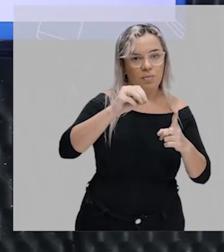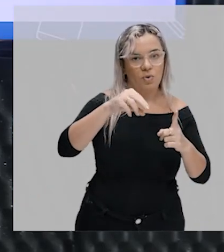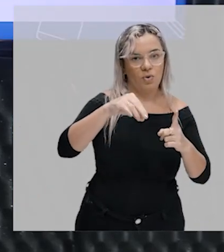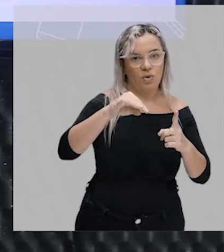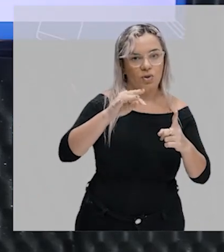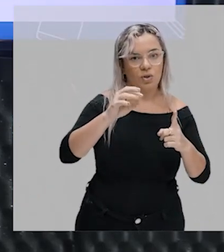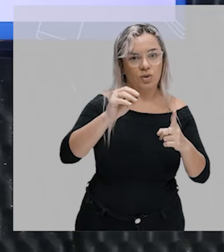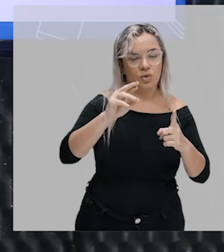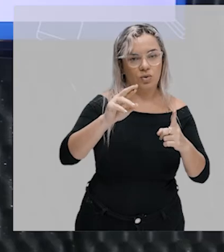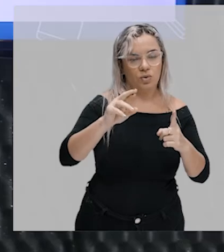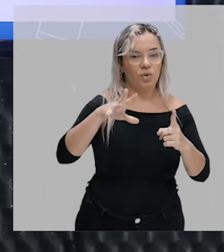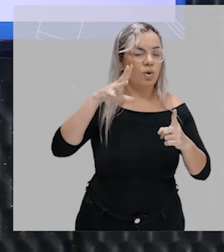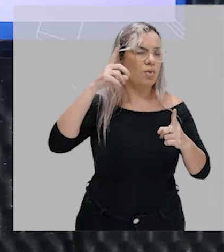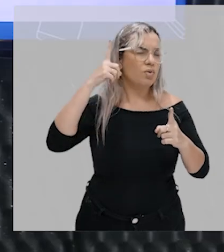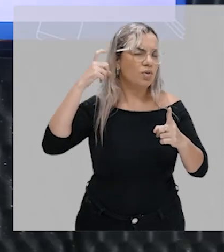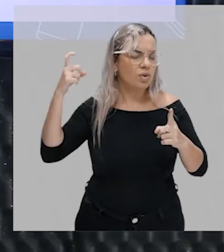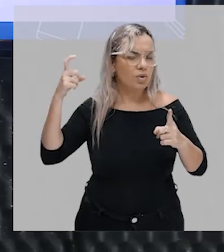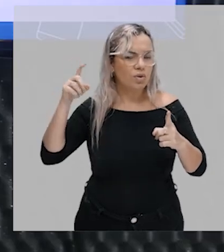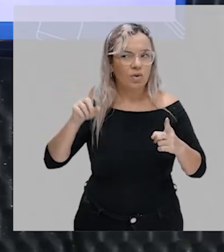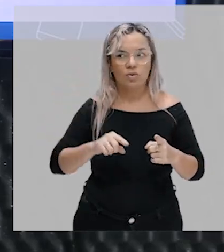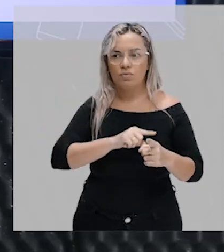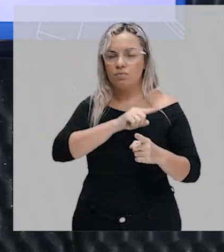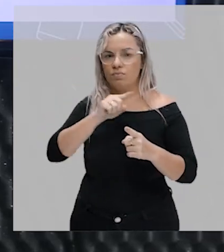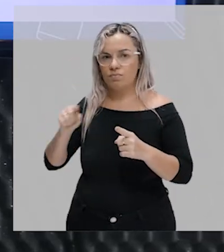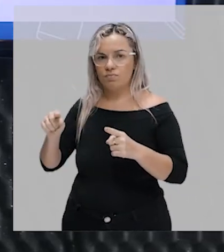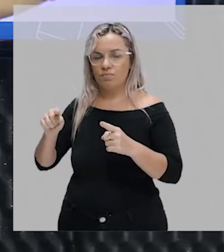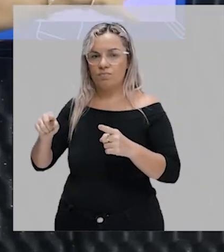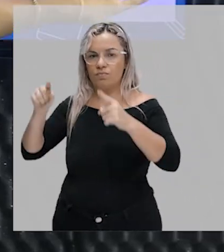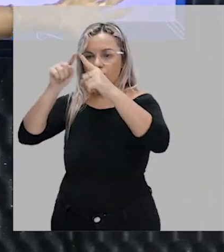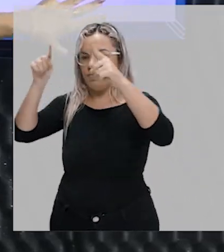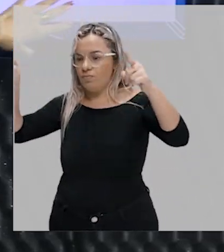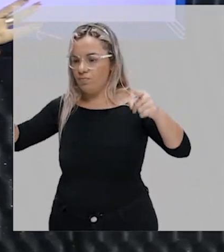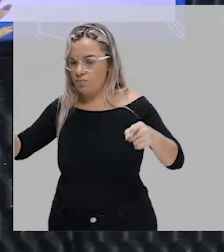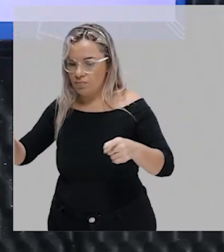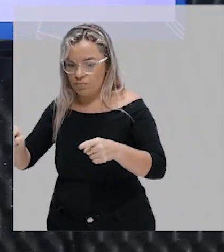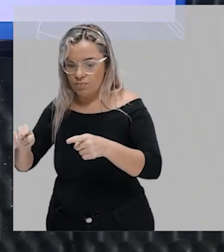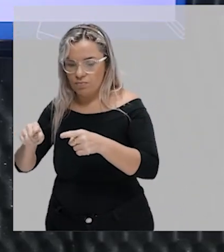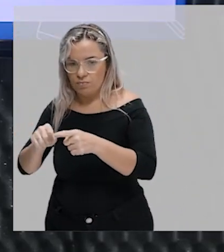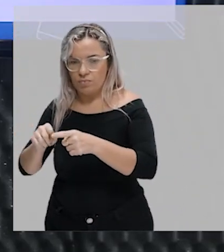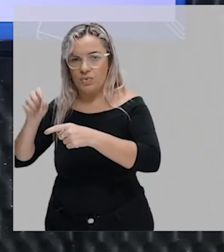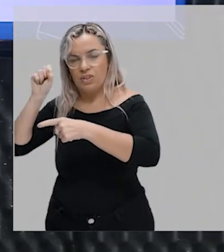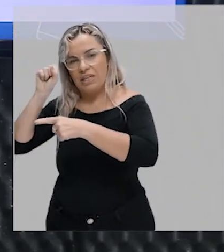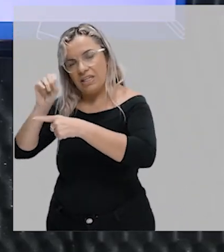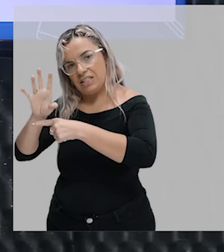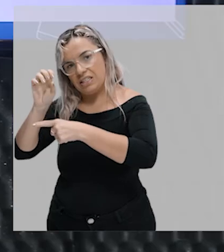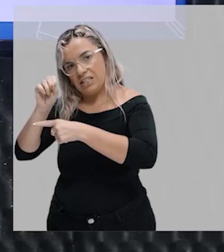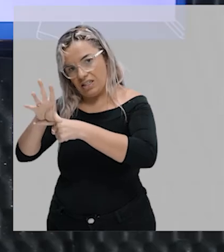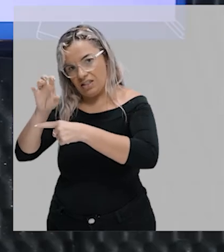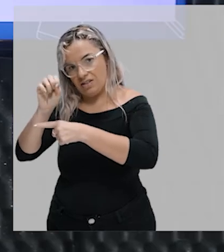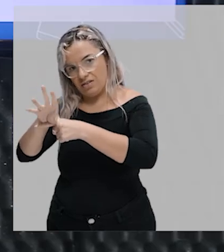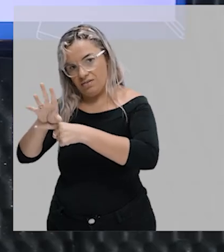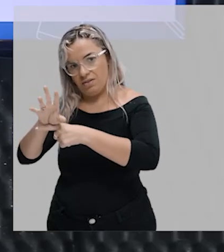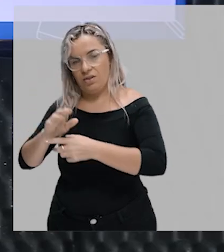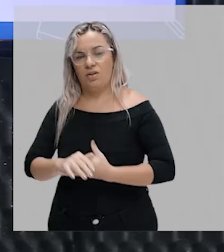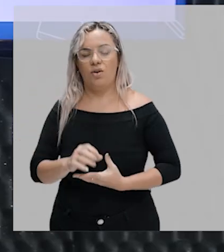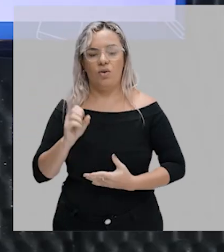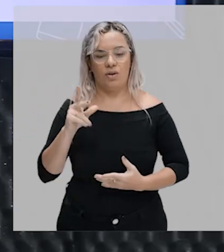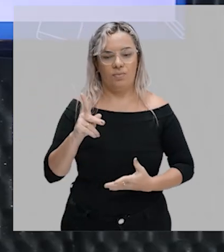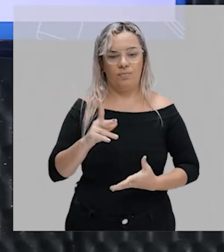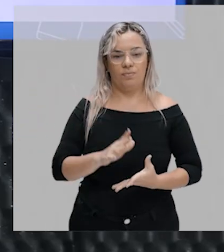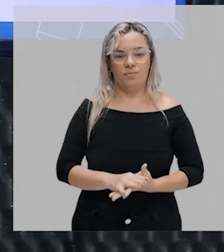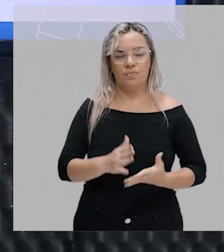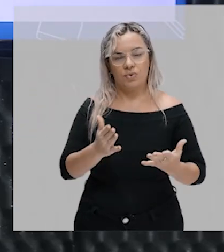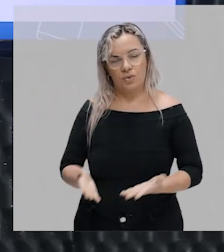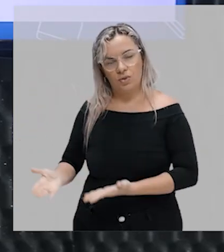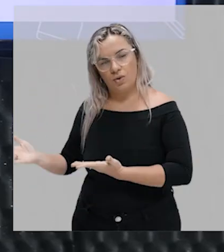ouve, e tá aqui o monitor, onde nós utilizamos para passar os nossos slides.